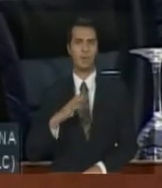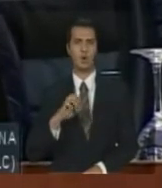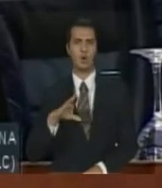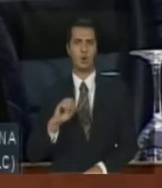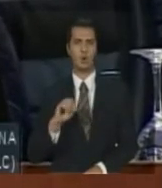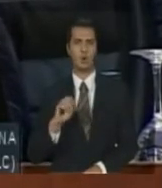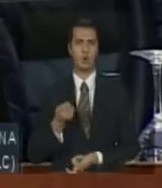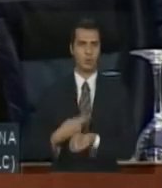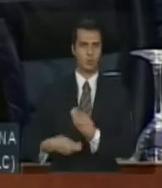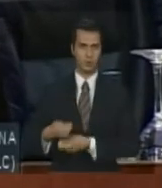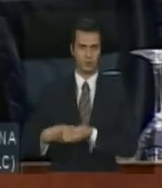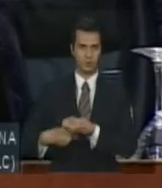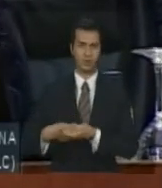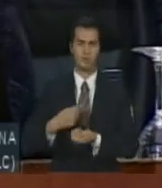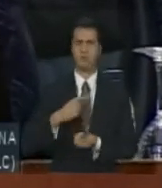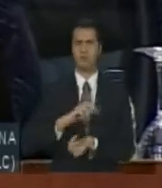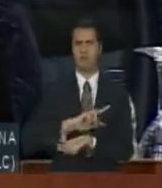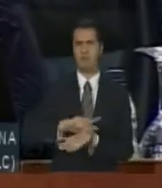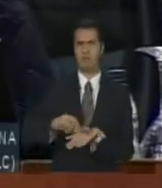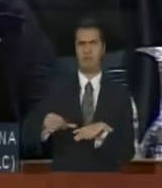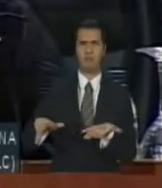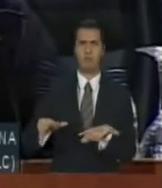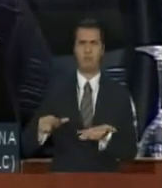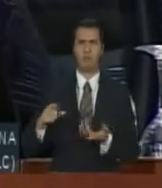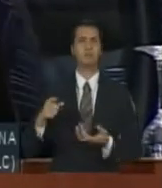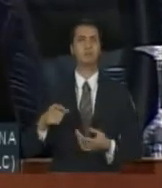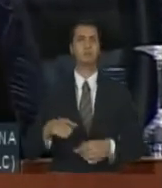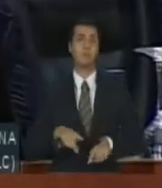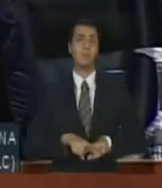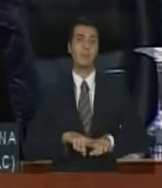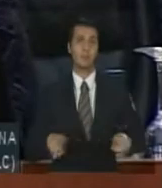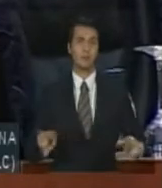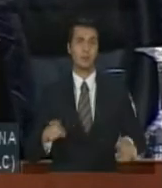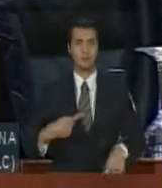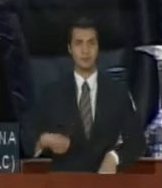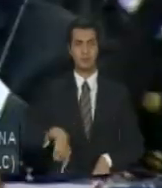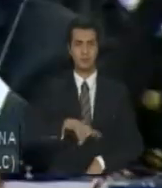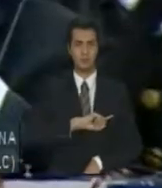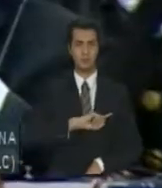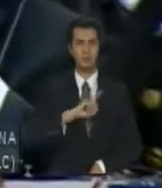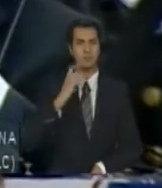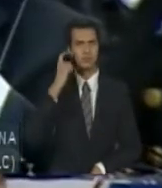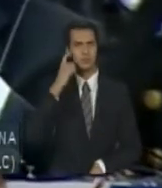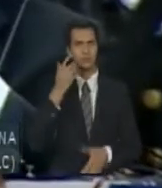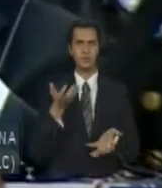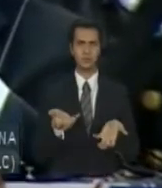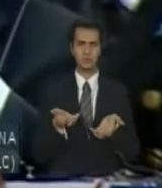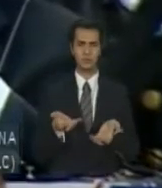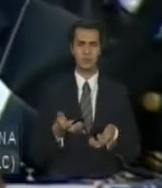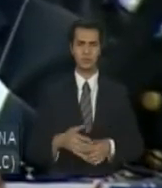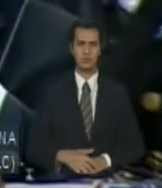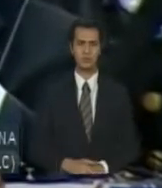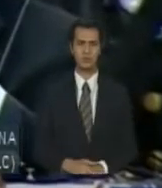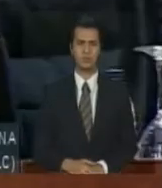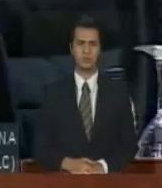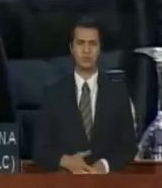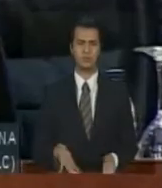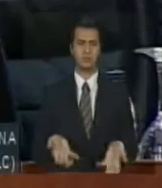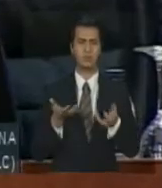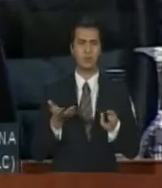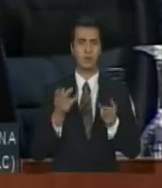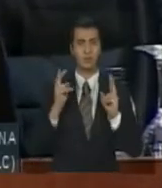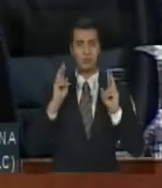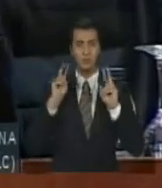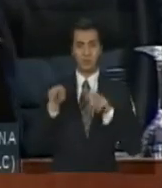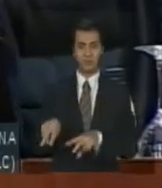diversificada e competitiva. Mas nós não queremos olhar para dentro do Brasil